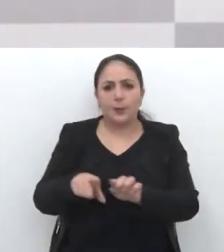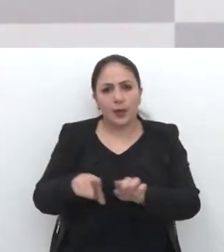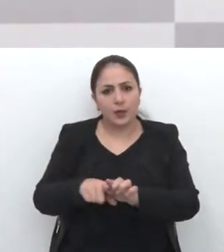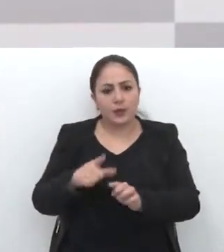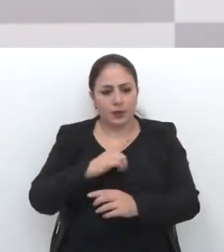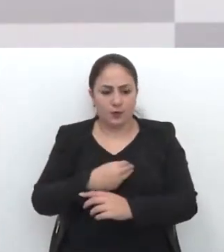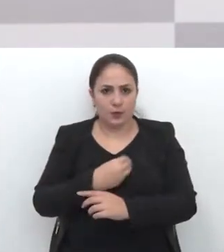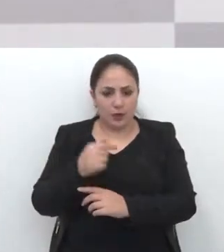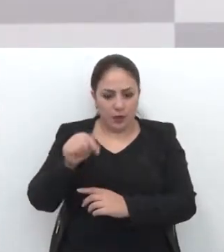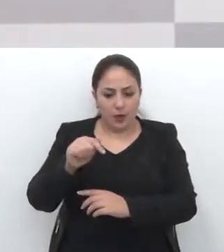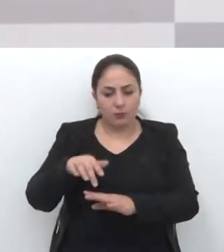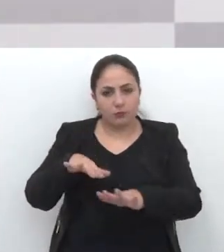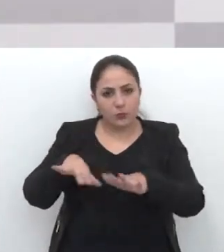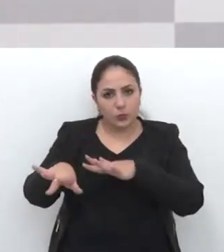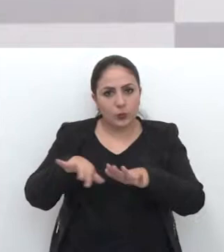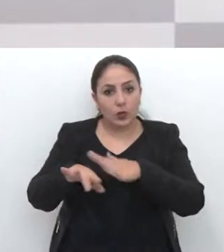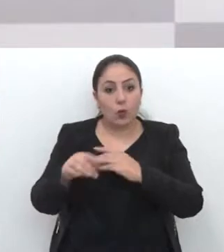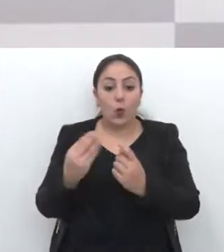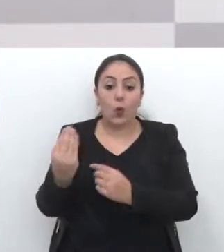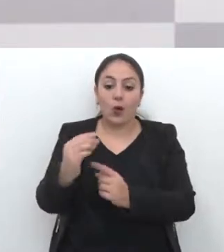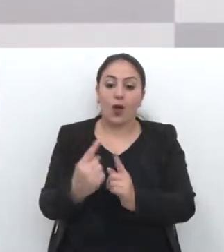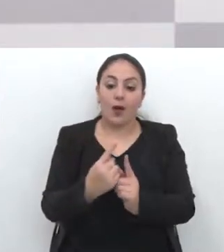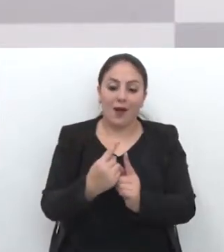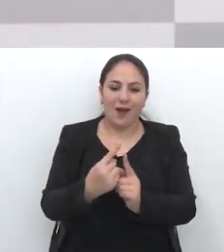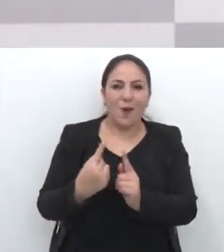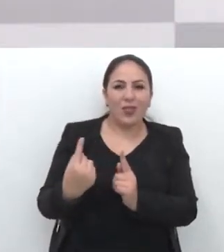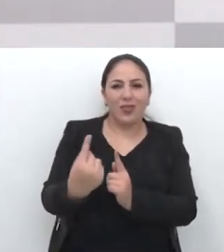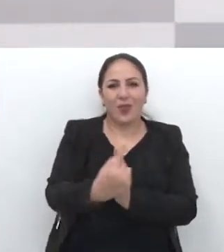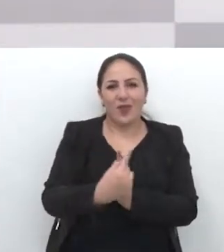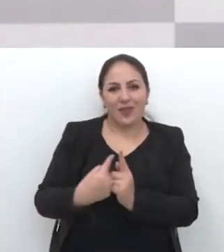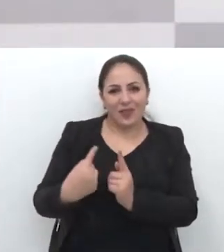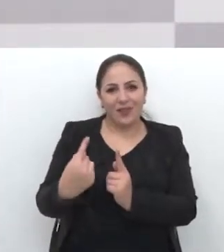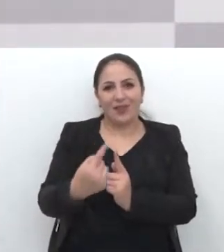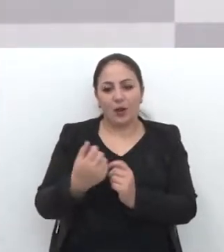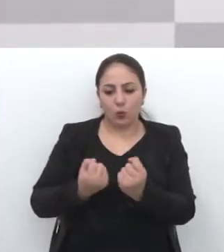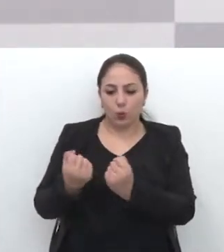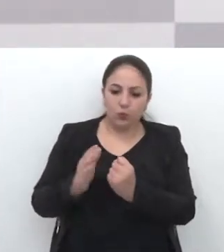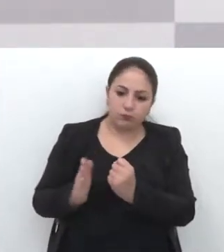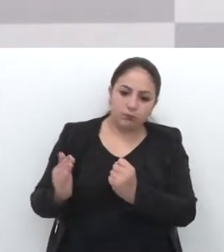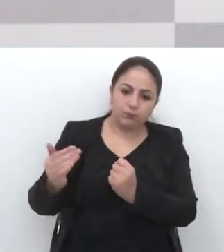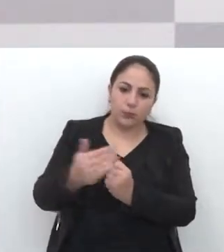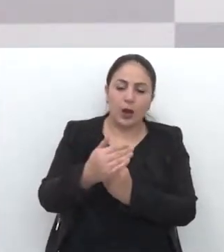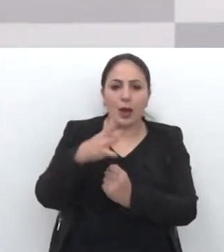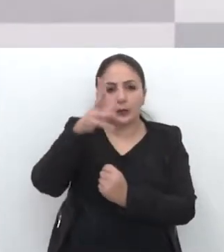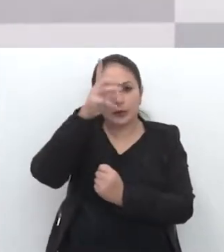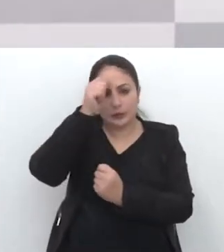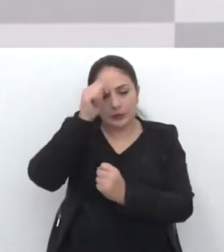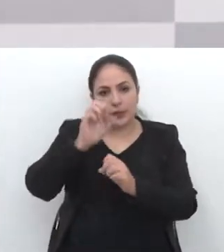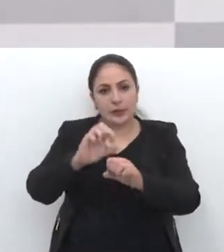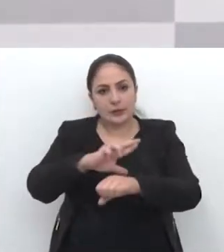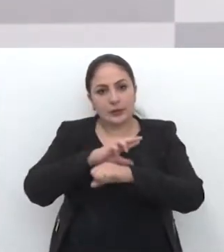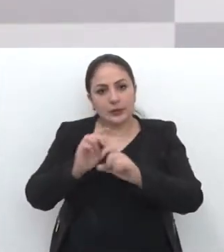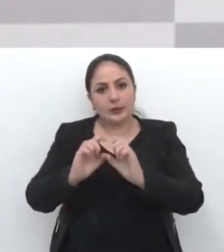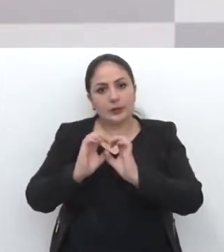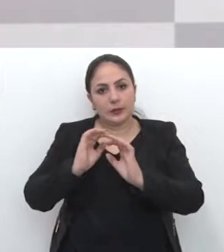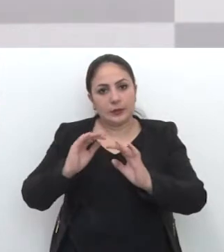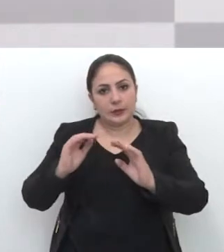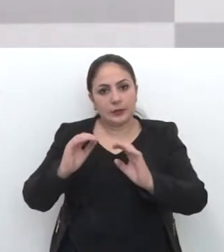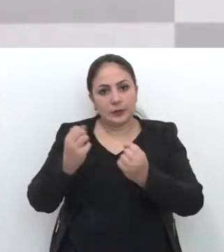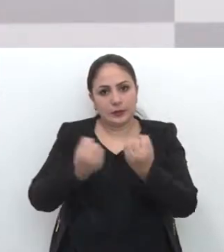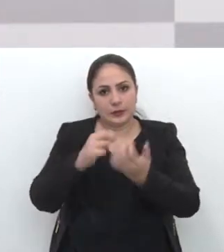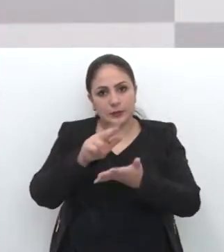que também transitam pelaquela localidade, a instalação de uma rotatória. Vamos aguardar agora pela Secretaria de Trânsito analisar